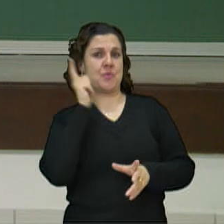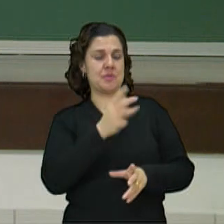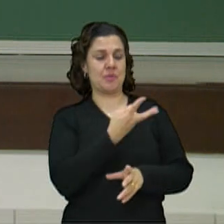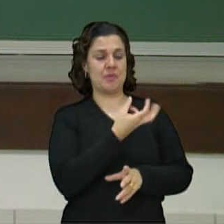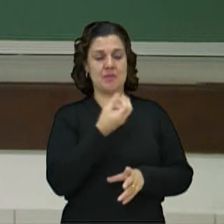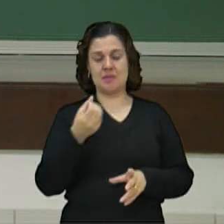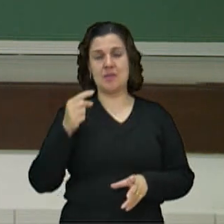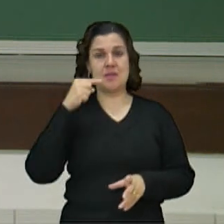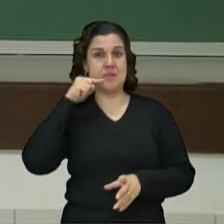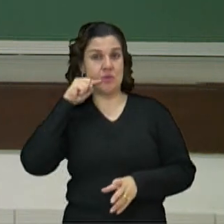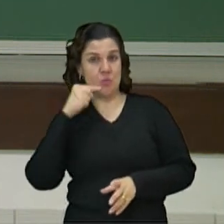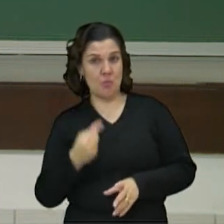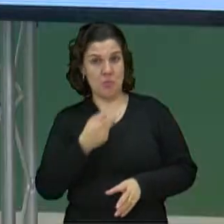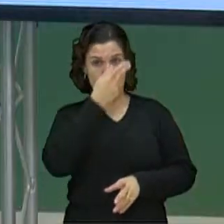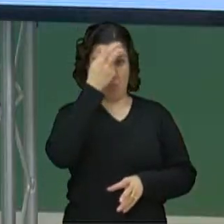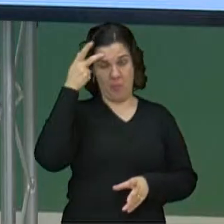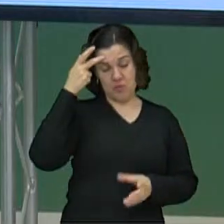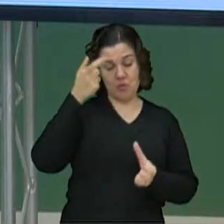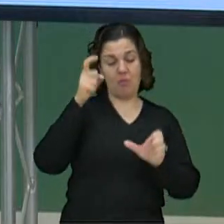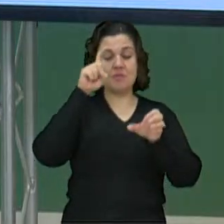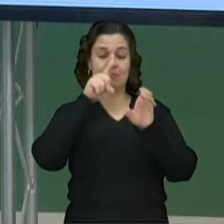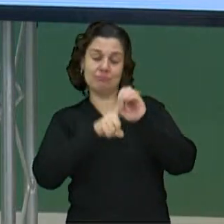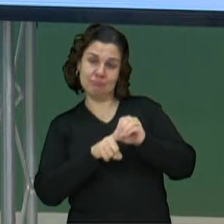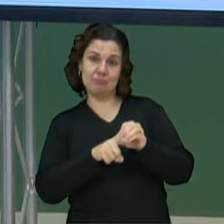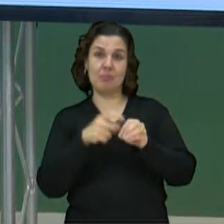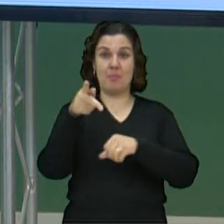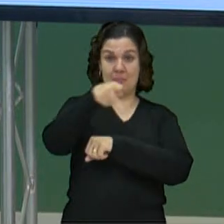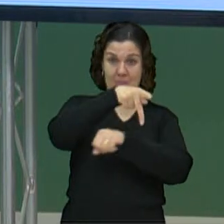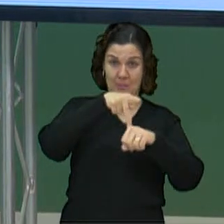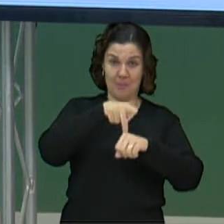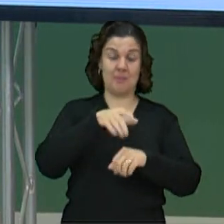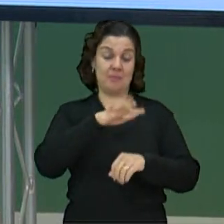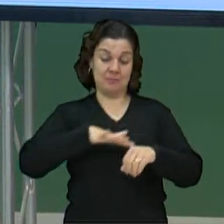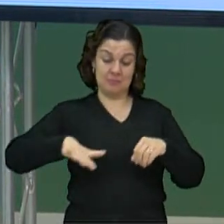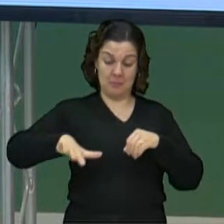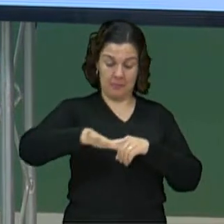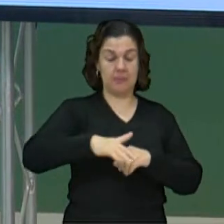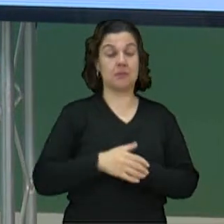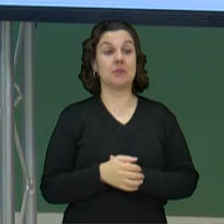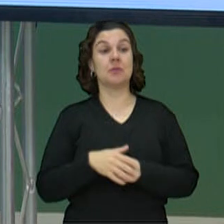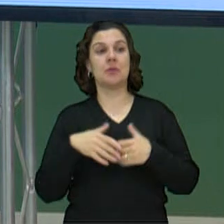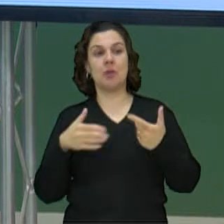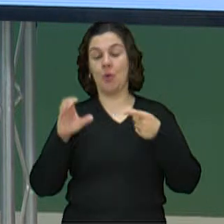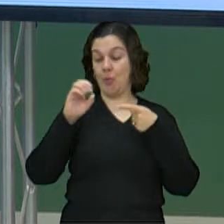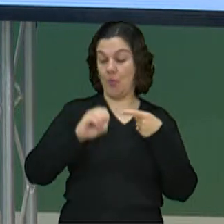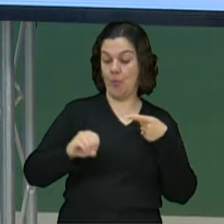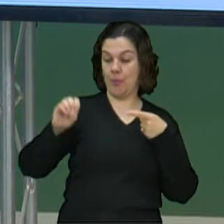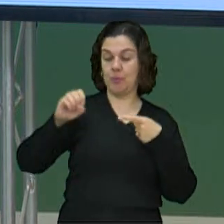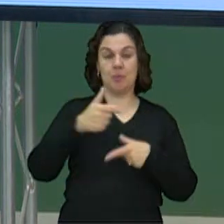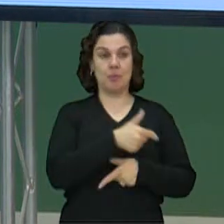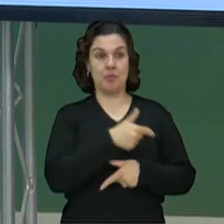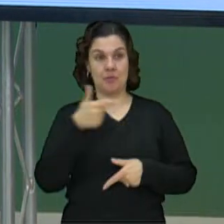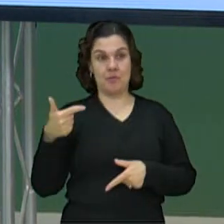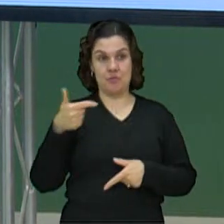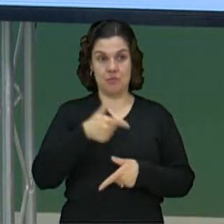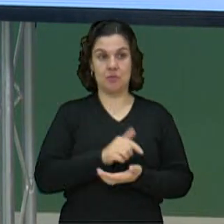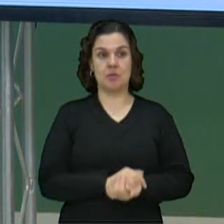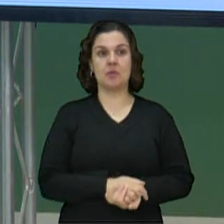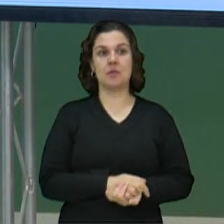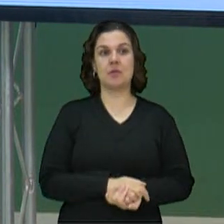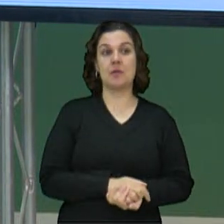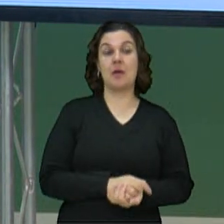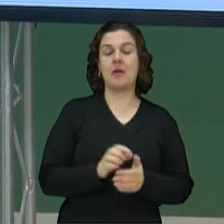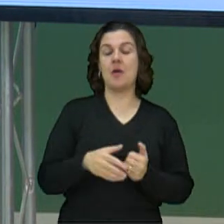ter 300 mil filiados pelo país. Então, em outubro de 22,